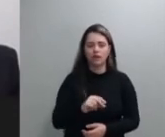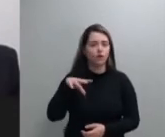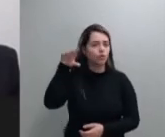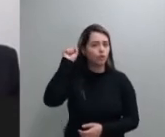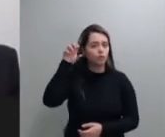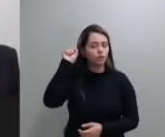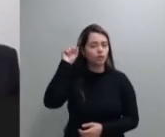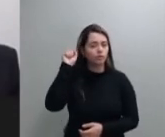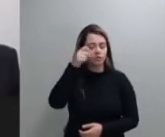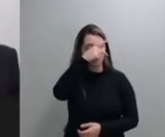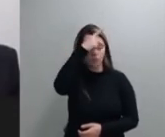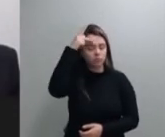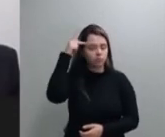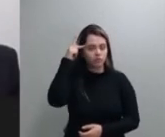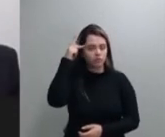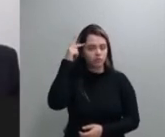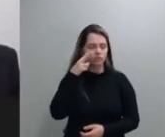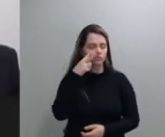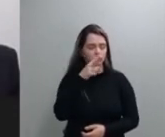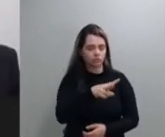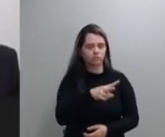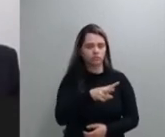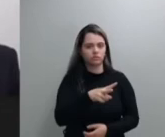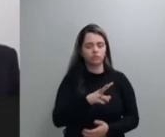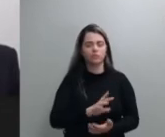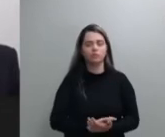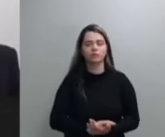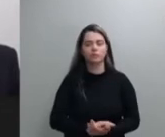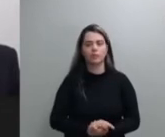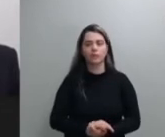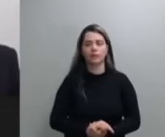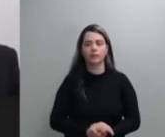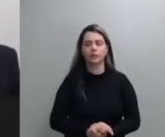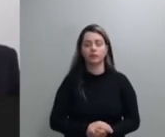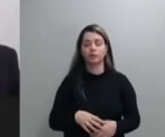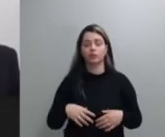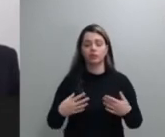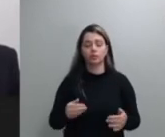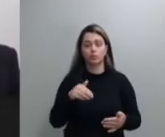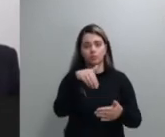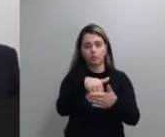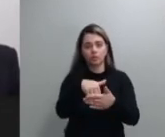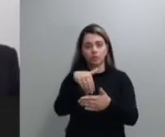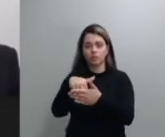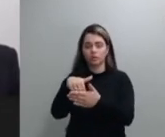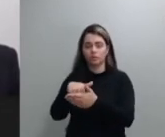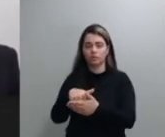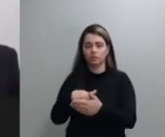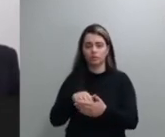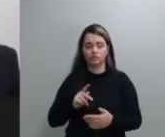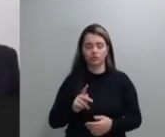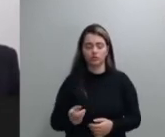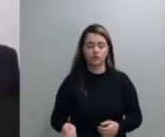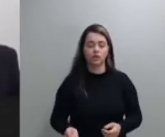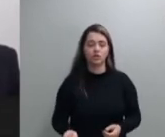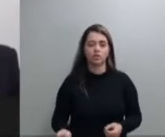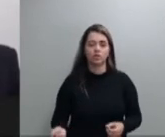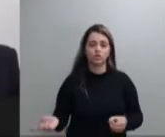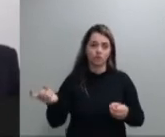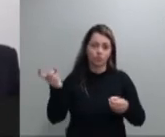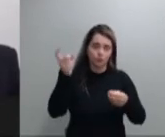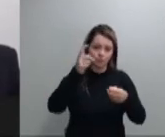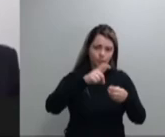tempestivamente pela pelo acionado o meu voto é no sentido de devolver esse